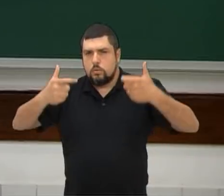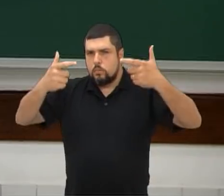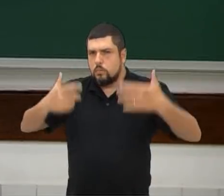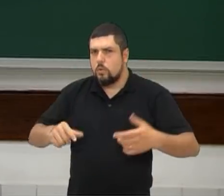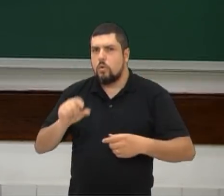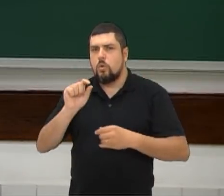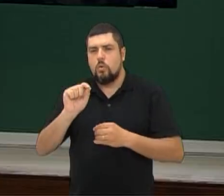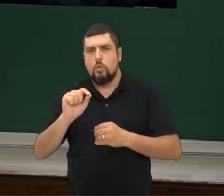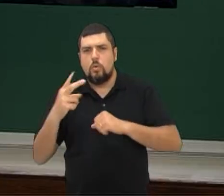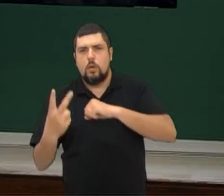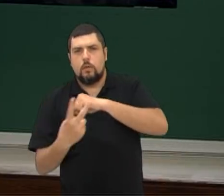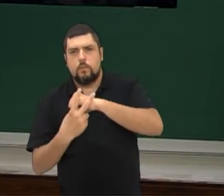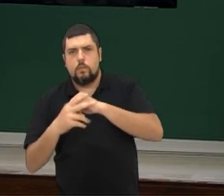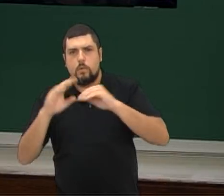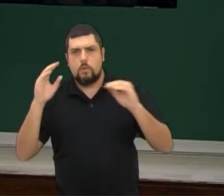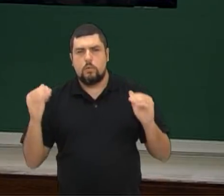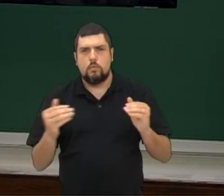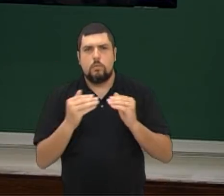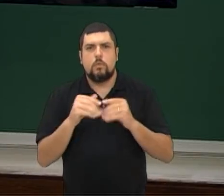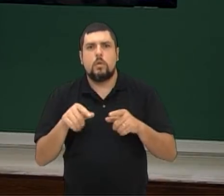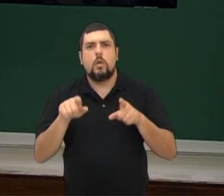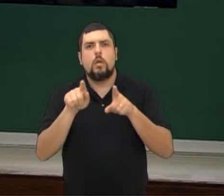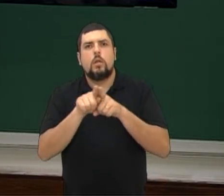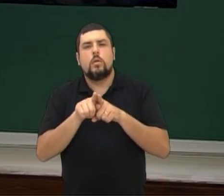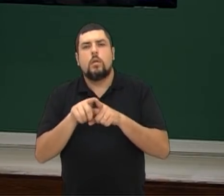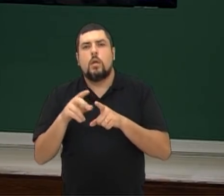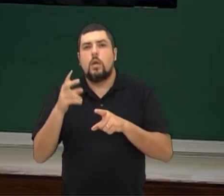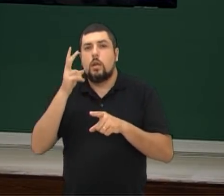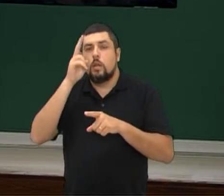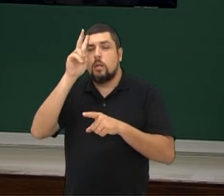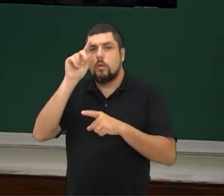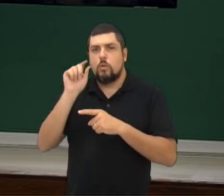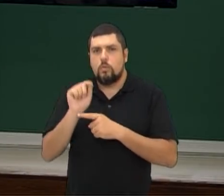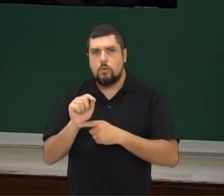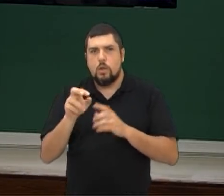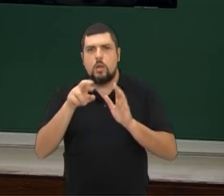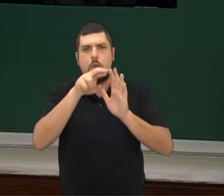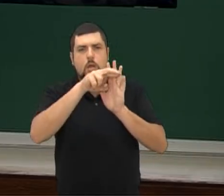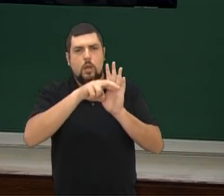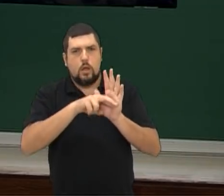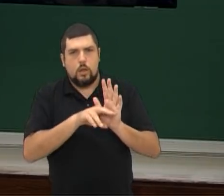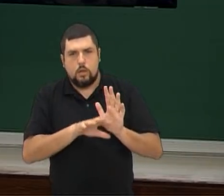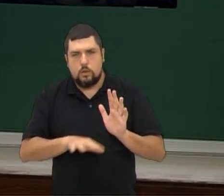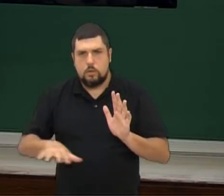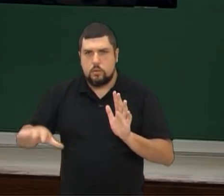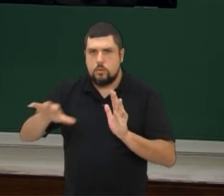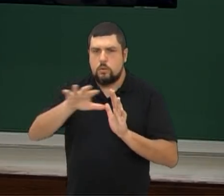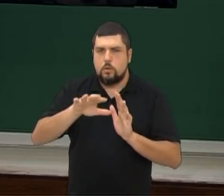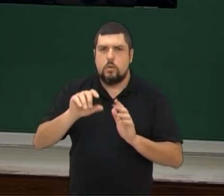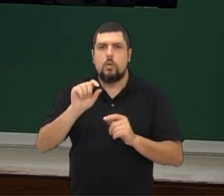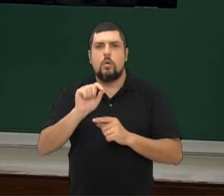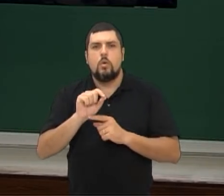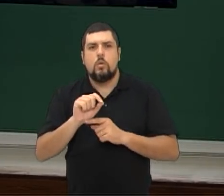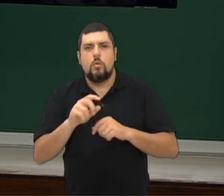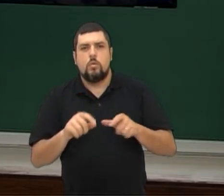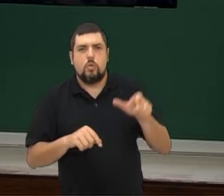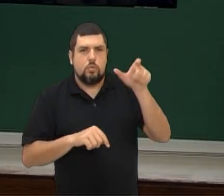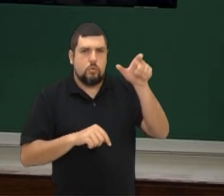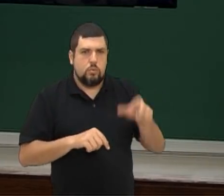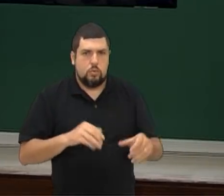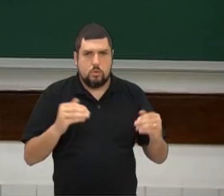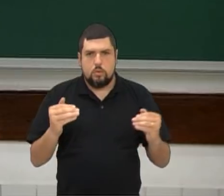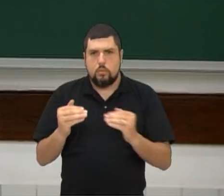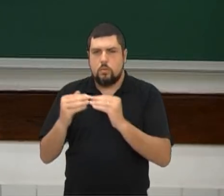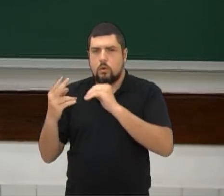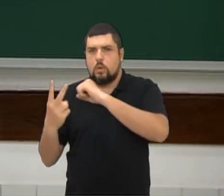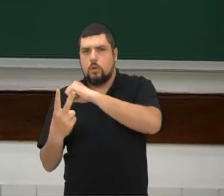concordância verbal, lembrando que nós temos a regra geral, o sujeito vai concordar ali com o